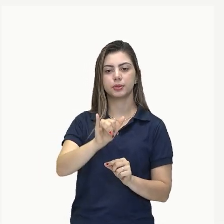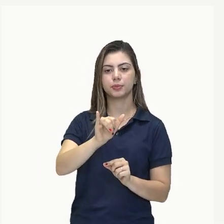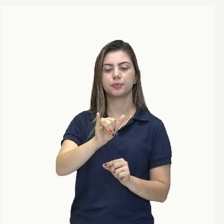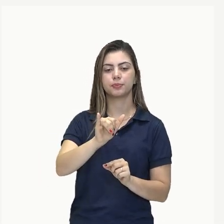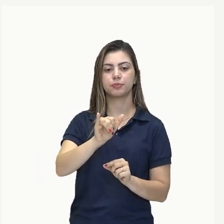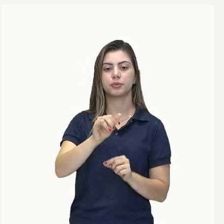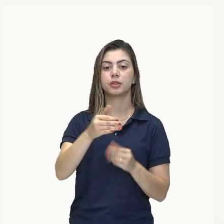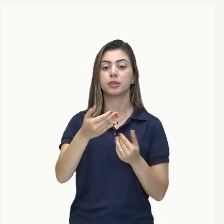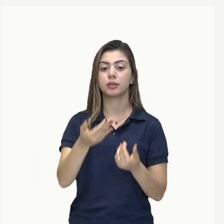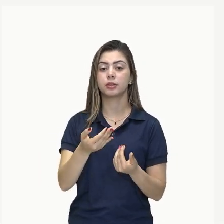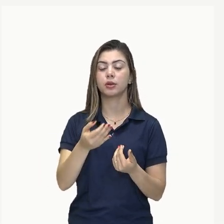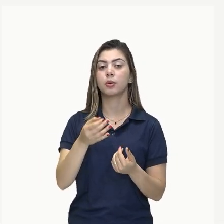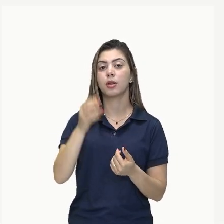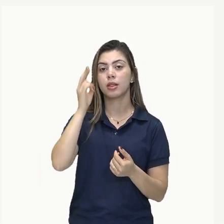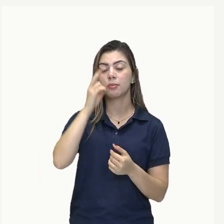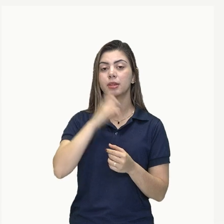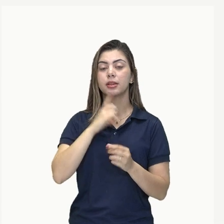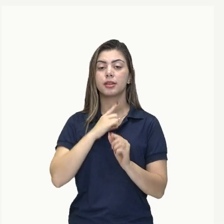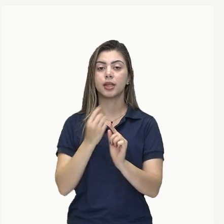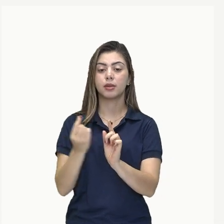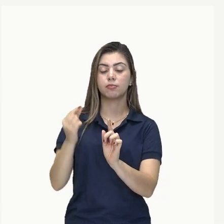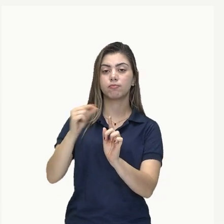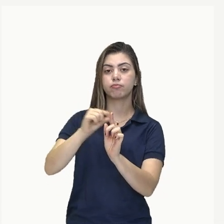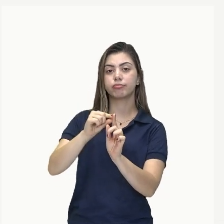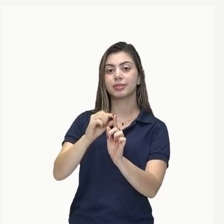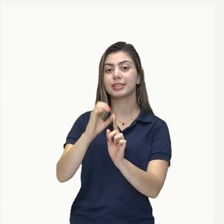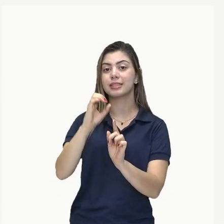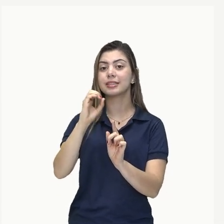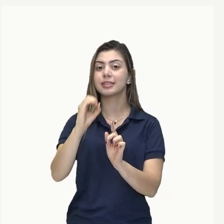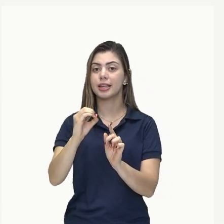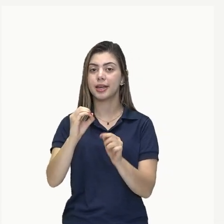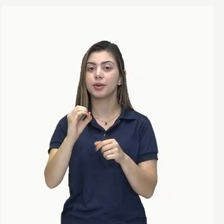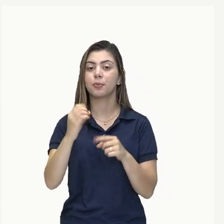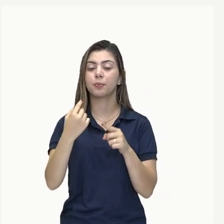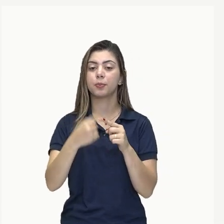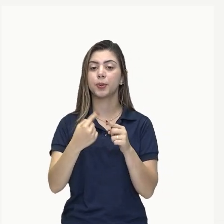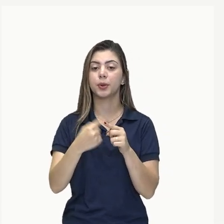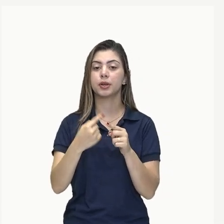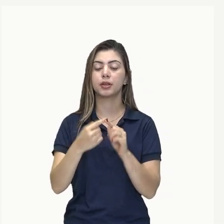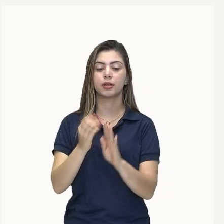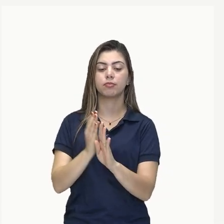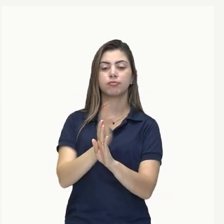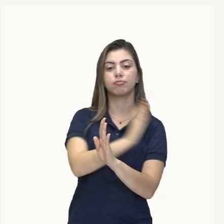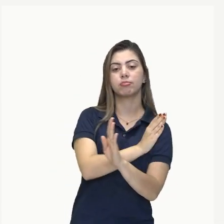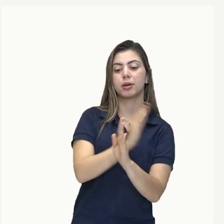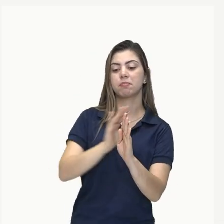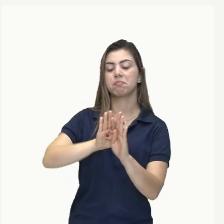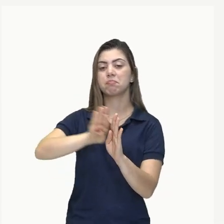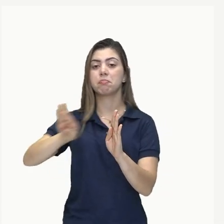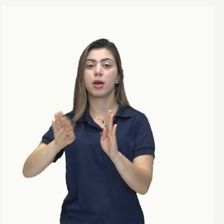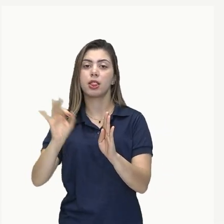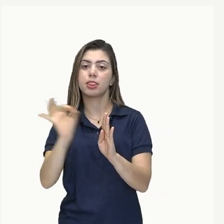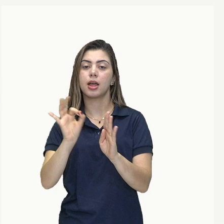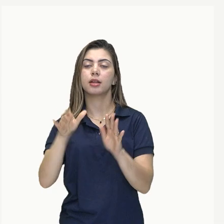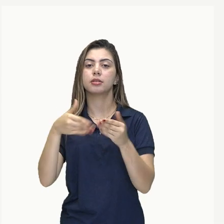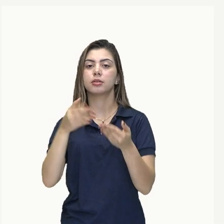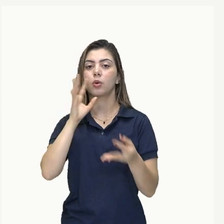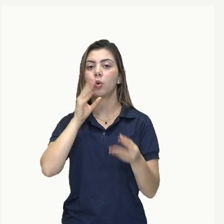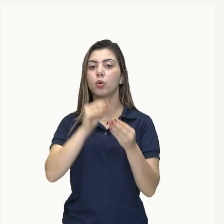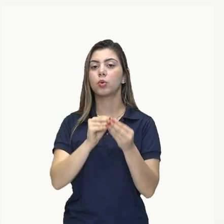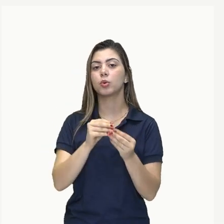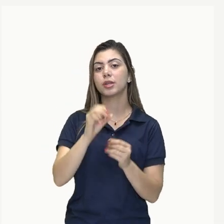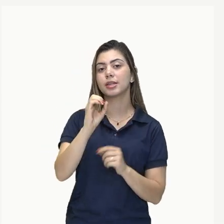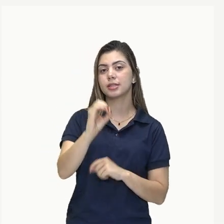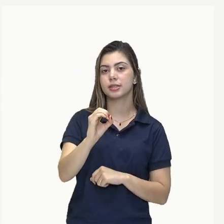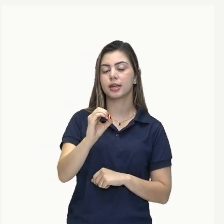é 0, né? Porque ele está sobre o eixo Y. Então, ele não está nem para a direita e nem para a esquerda. Mas